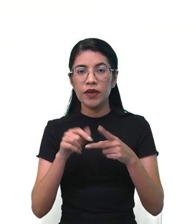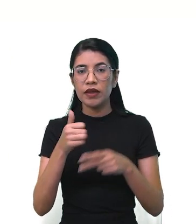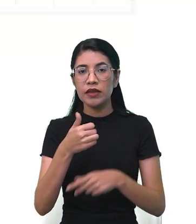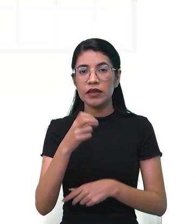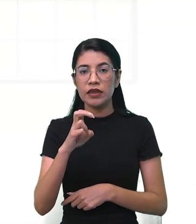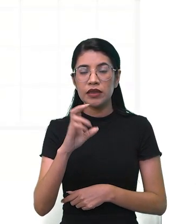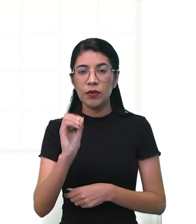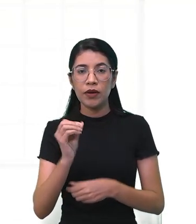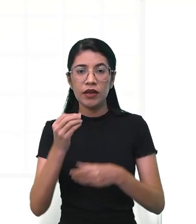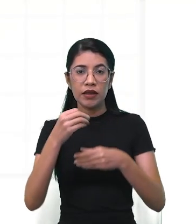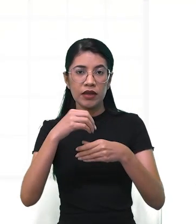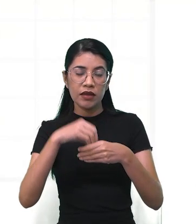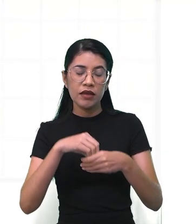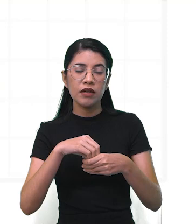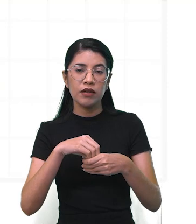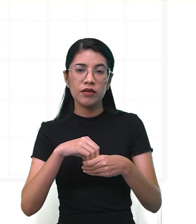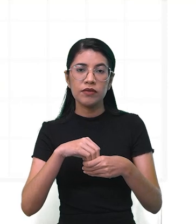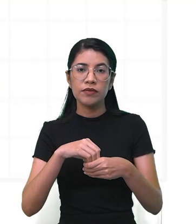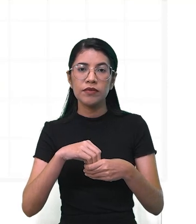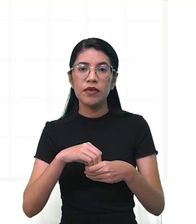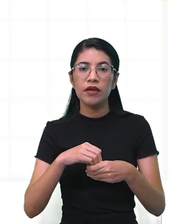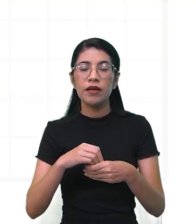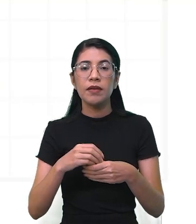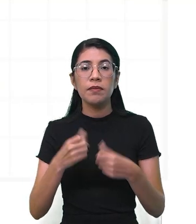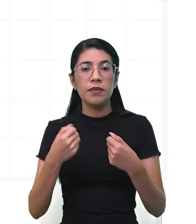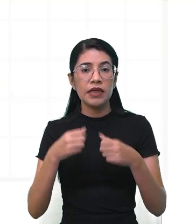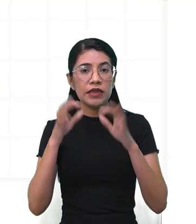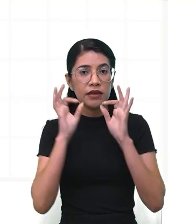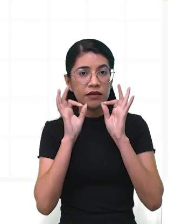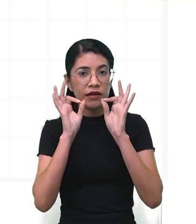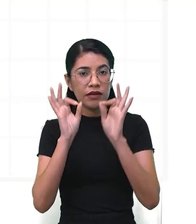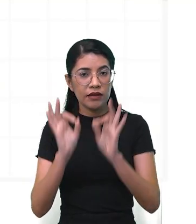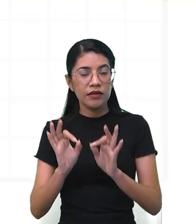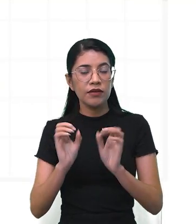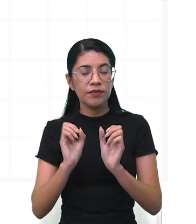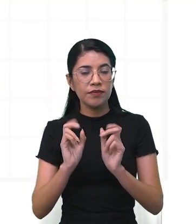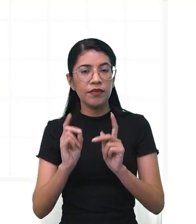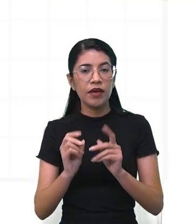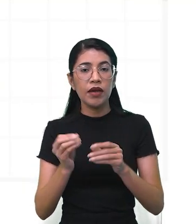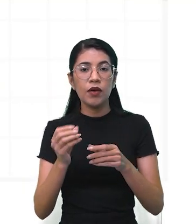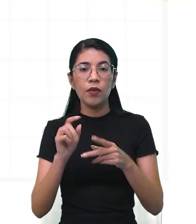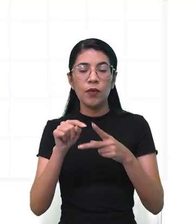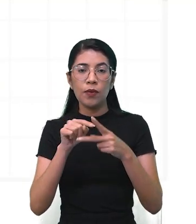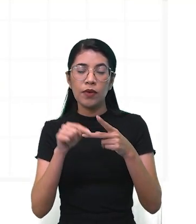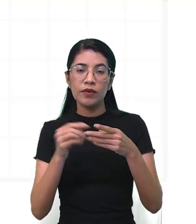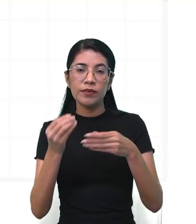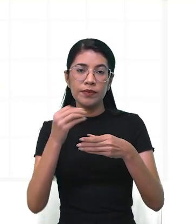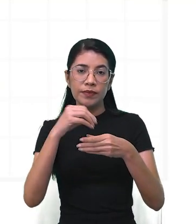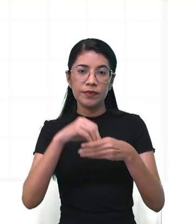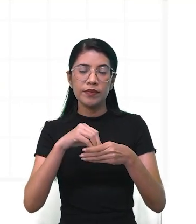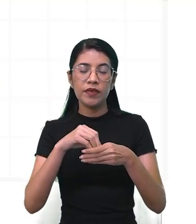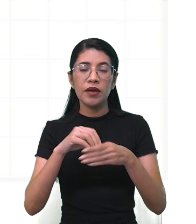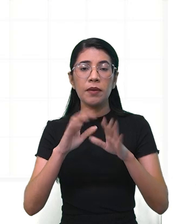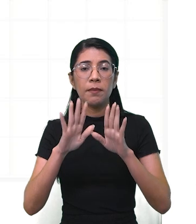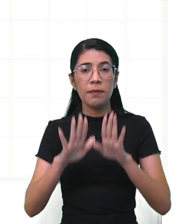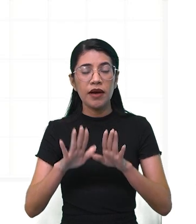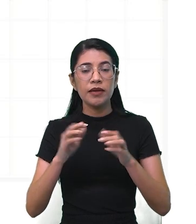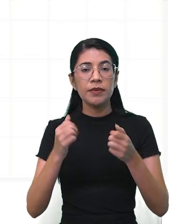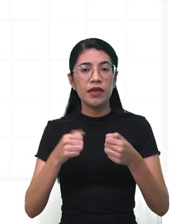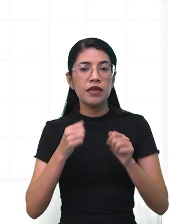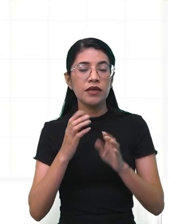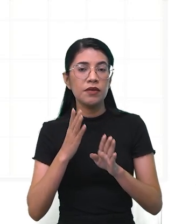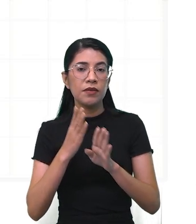ângulo interno, tá? Vamos atentar para esse detalhe. É cada ângulo interno. Como ele quer saber o